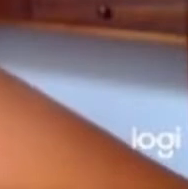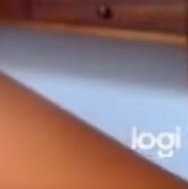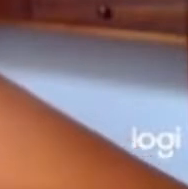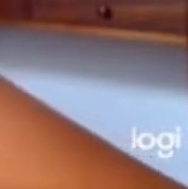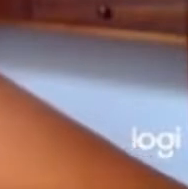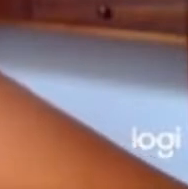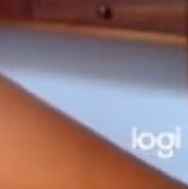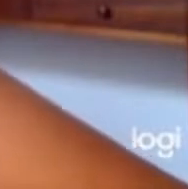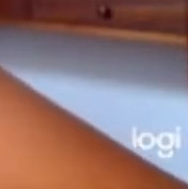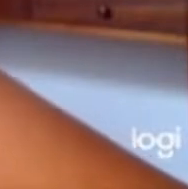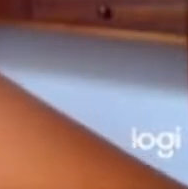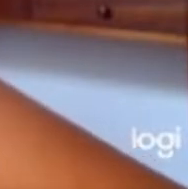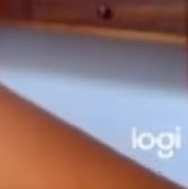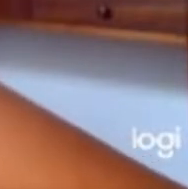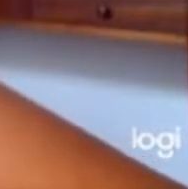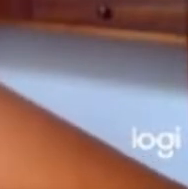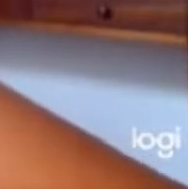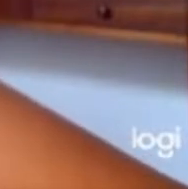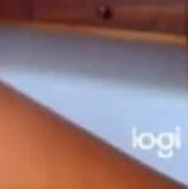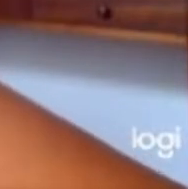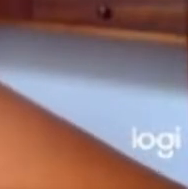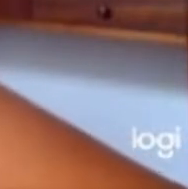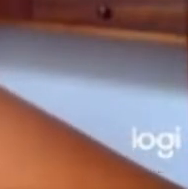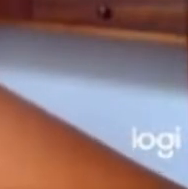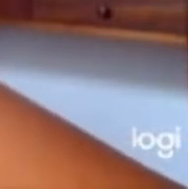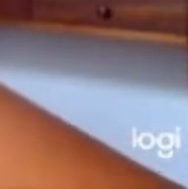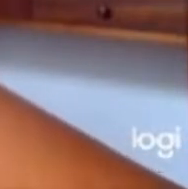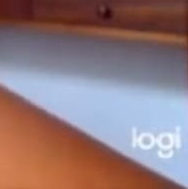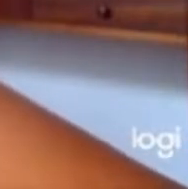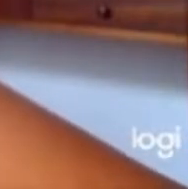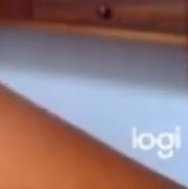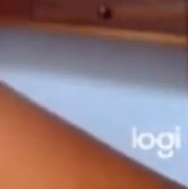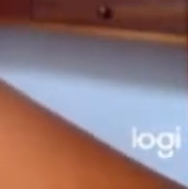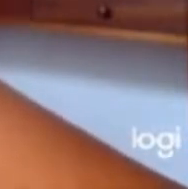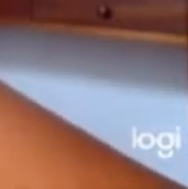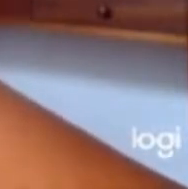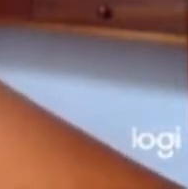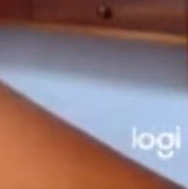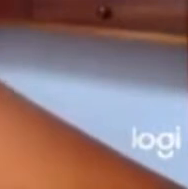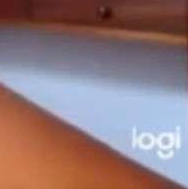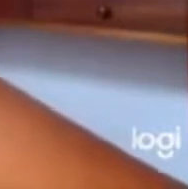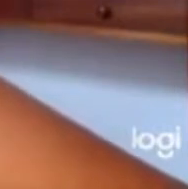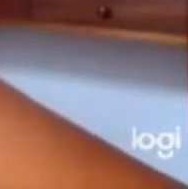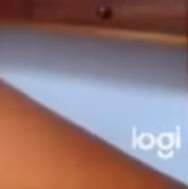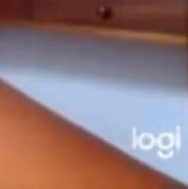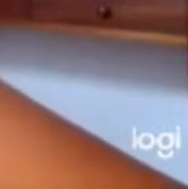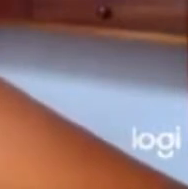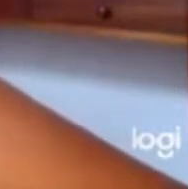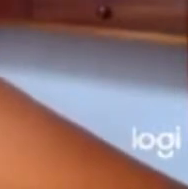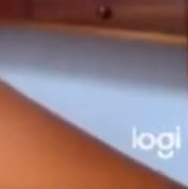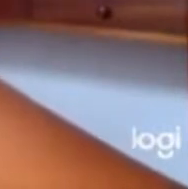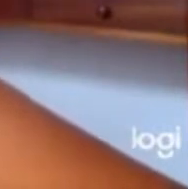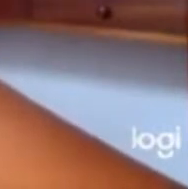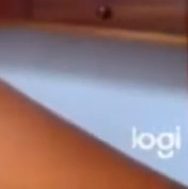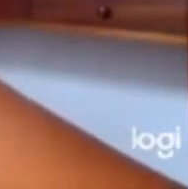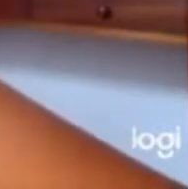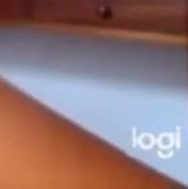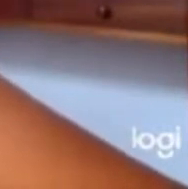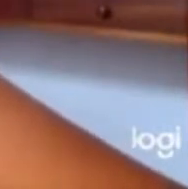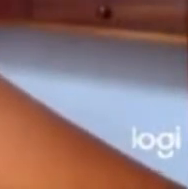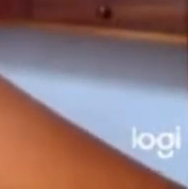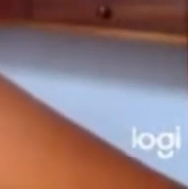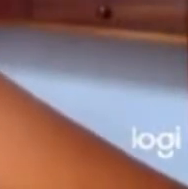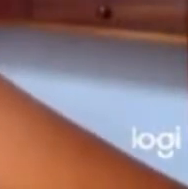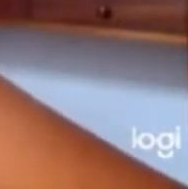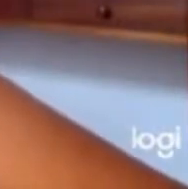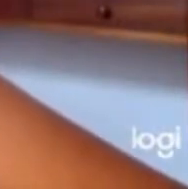cidade de Campinas e mal sabem a quem recorrer, num caso de violência doméstica. O que as pessoas mais conhecem é a Delegacia da